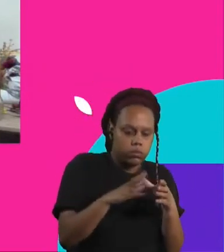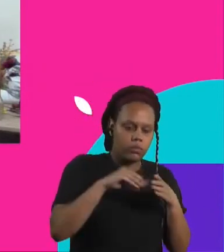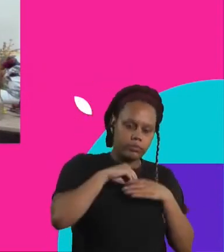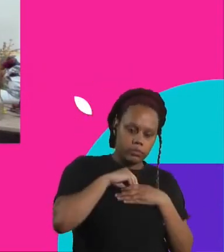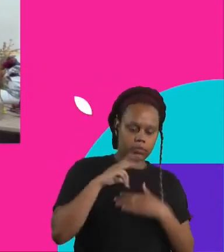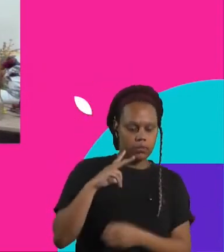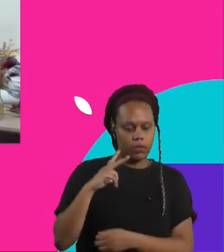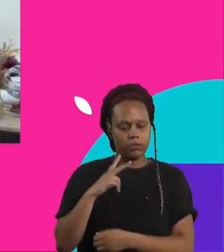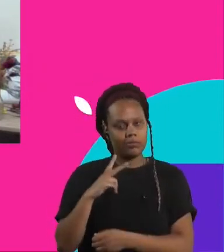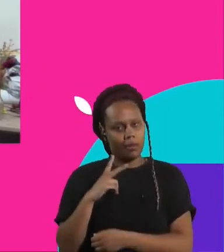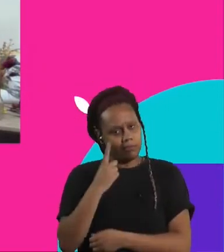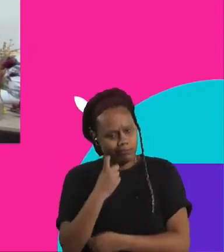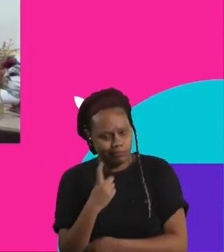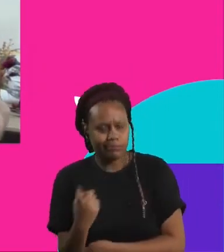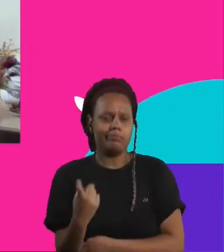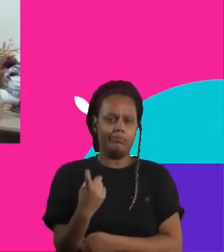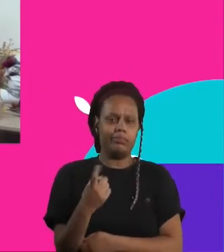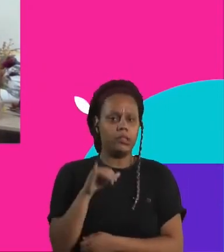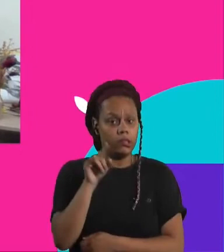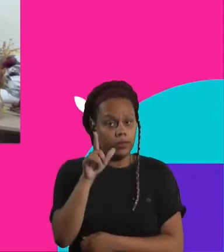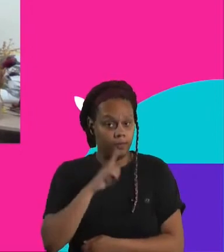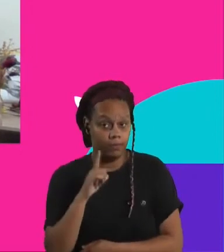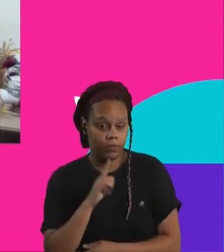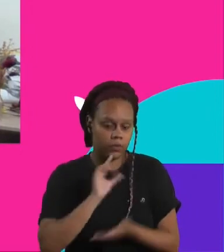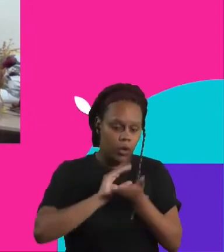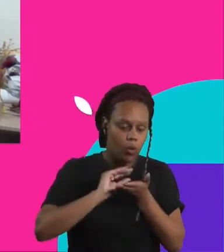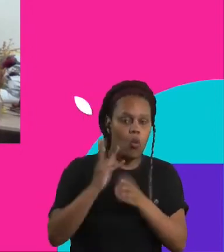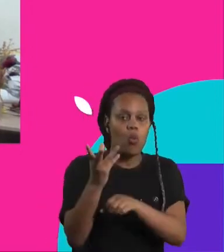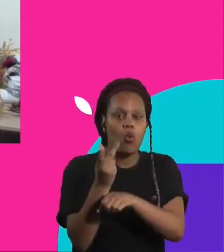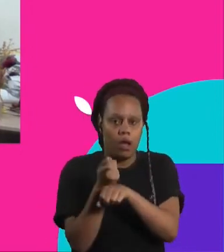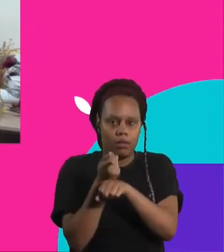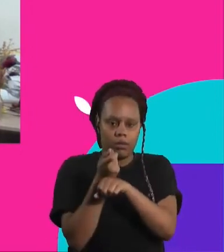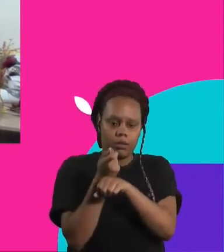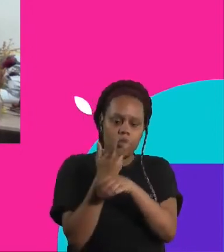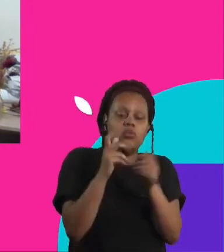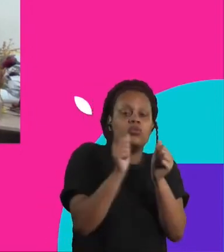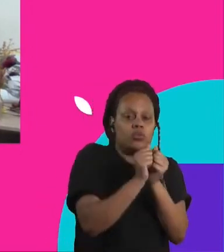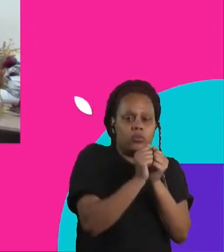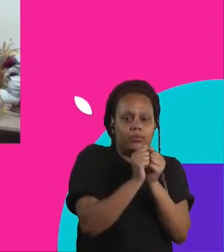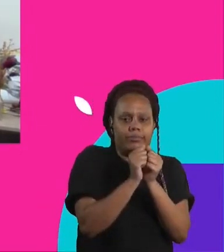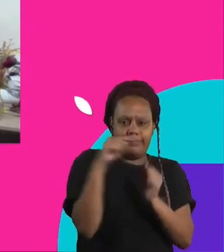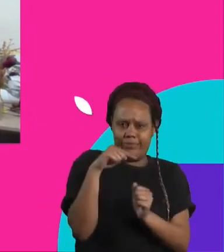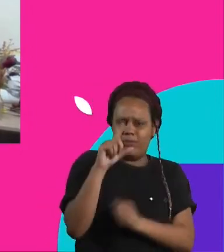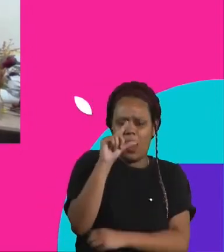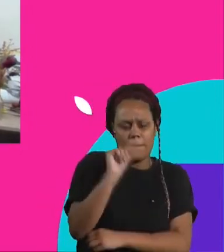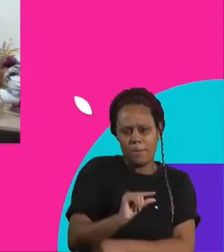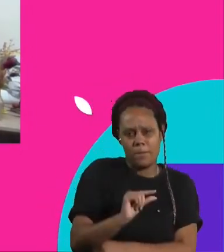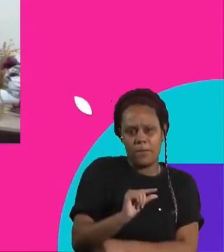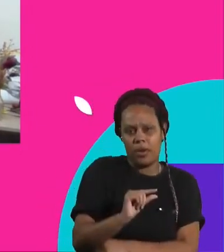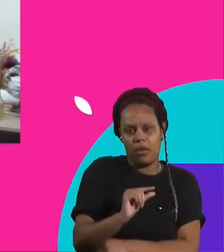muito mais interessantes quando você tem o dado qualitativo envolvido. Ele não é menor do que o quantitativo,